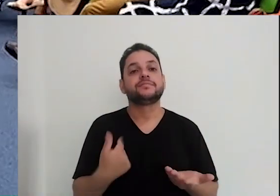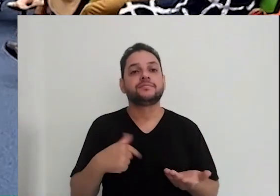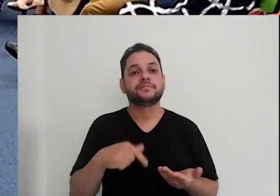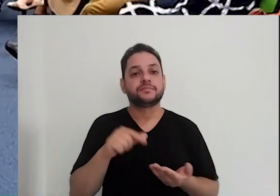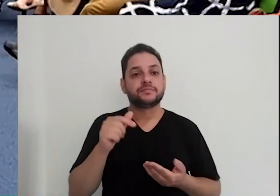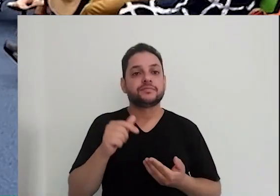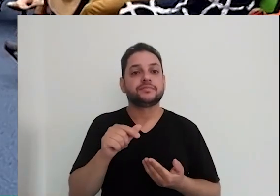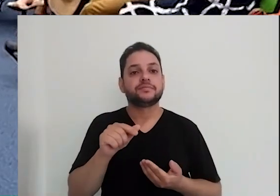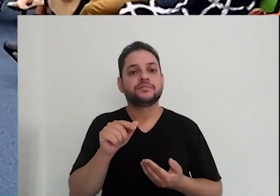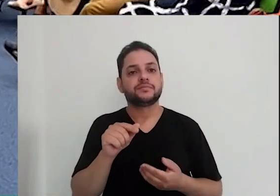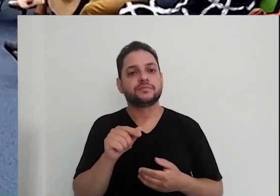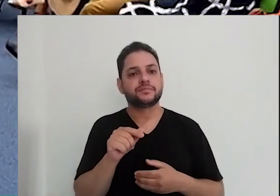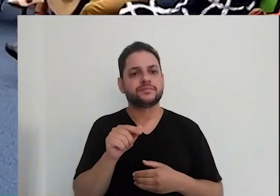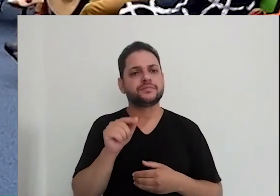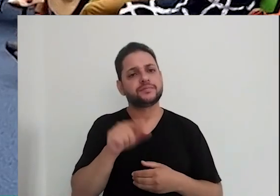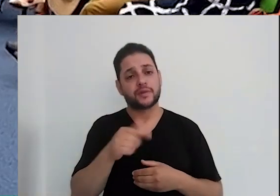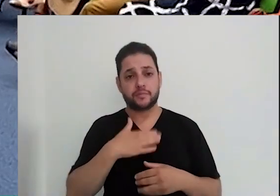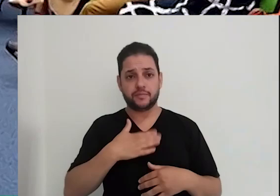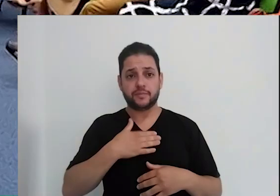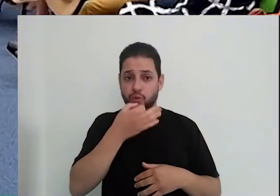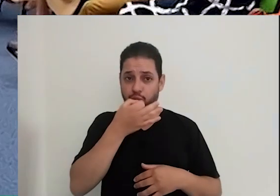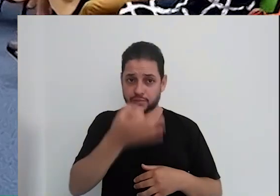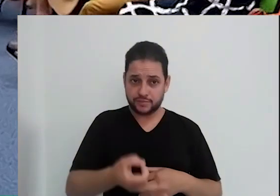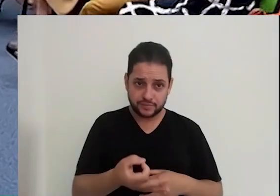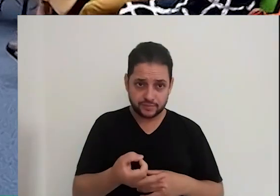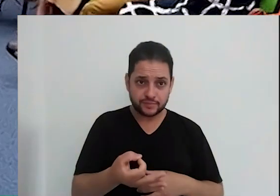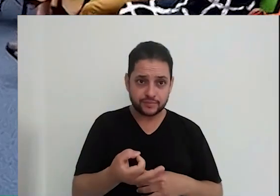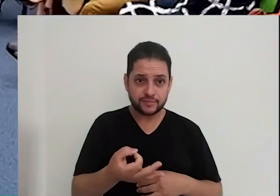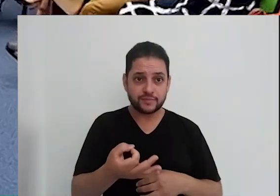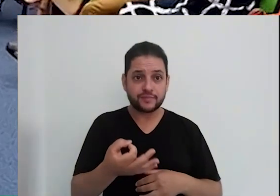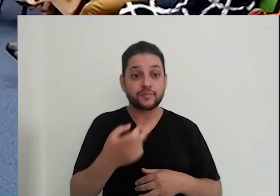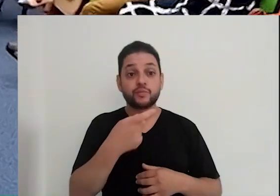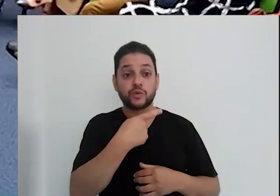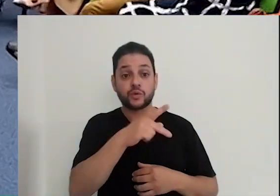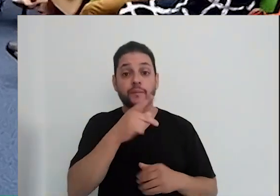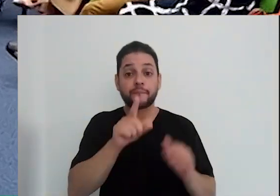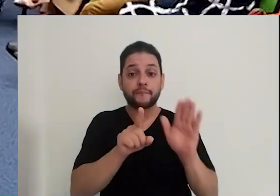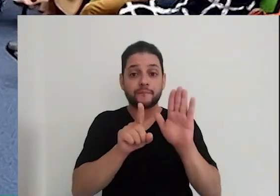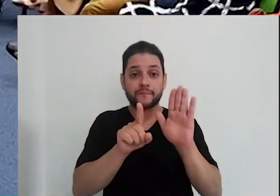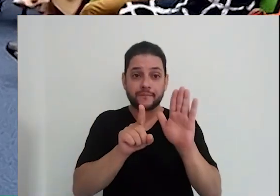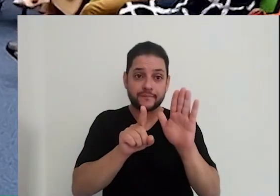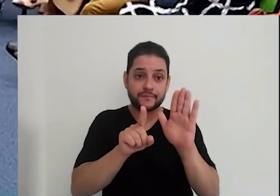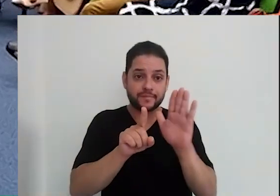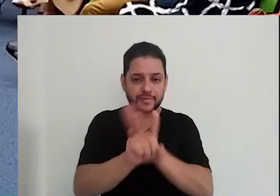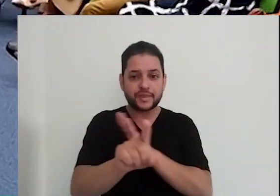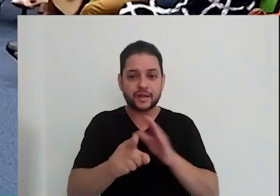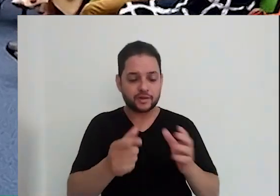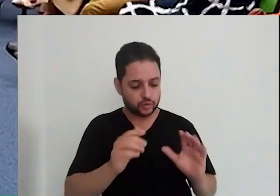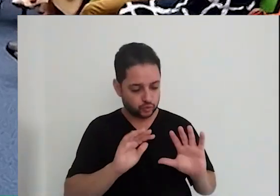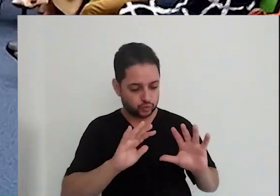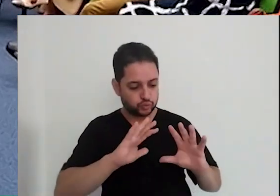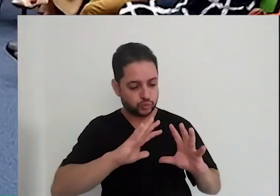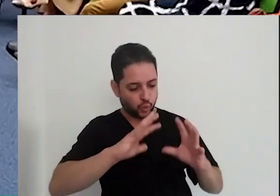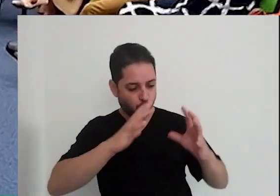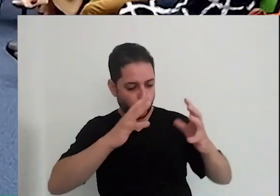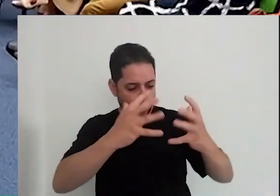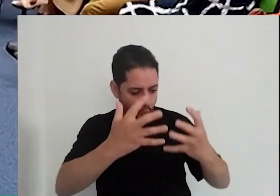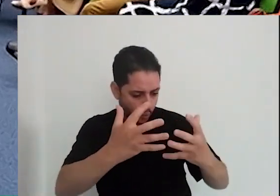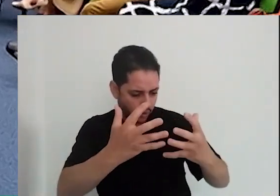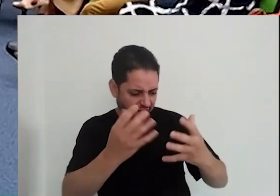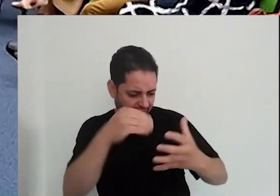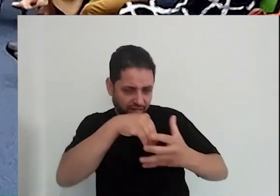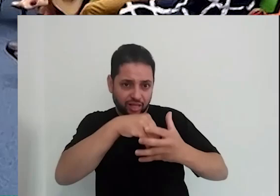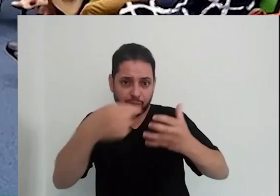que eu na minha na minha opinião a a respeito dessa tua pergunta aí de como furar a bolha eh quando a gente pensa em